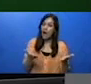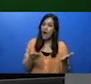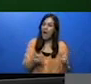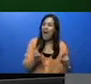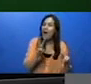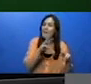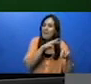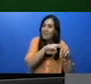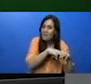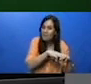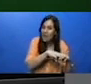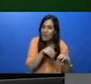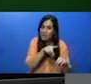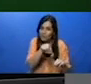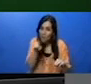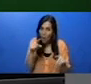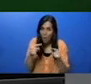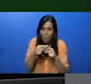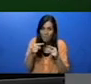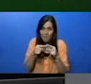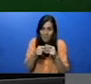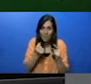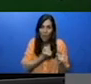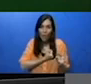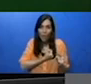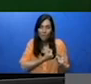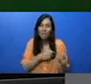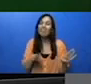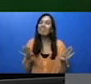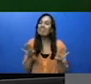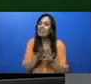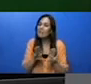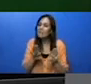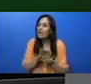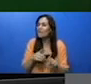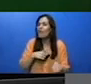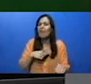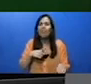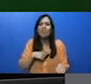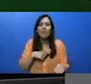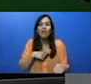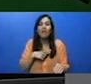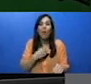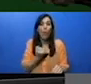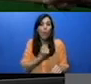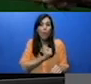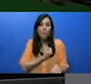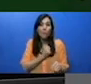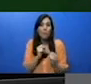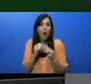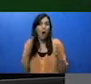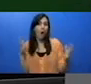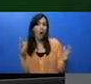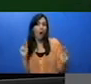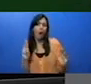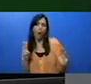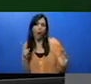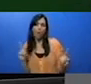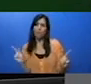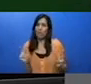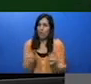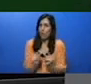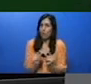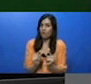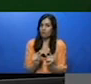você combina qualquer algarismo, você vai formar um número. Pode ser um número maior ou um número menor, tá? Dependendo